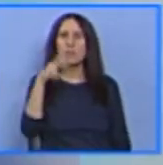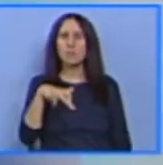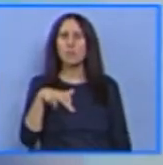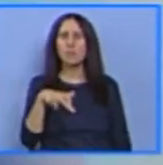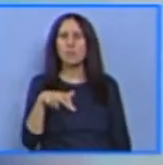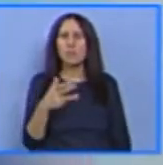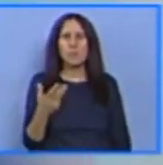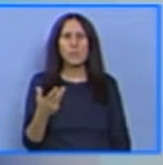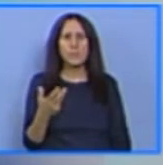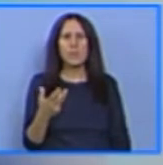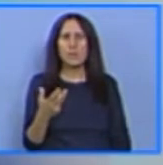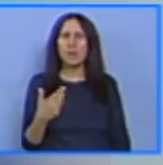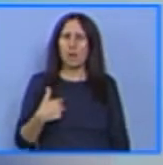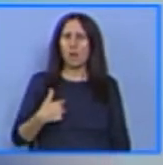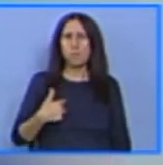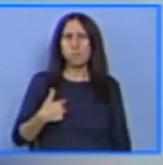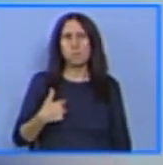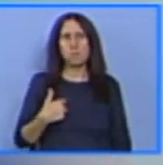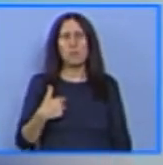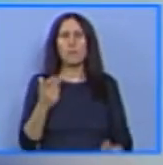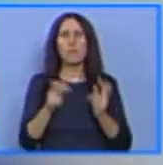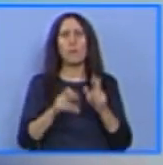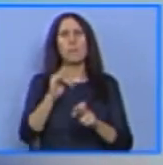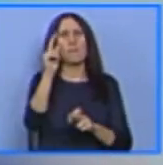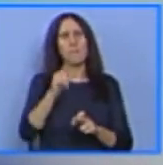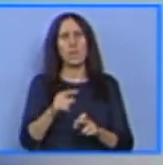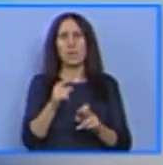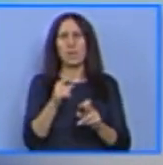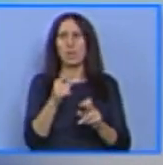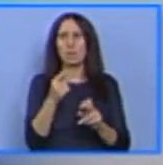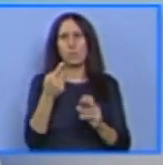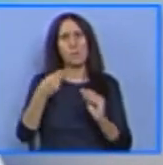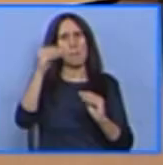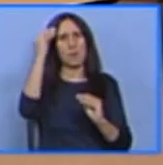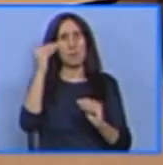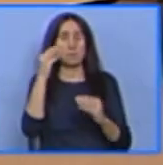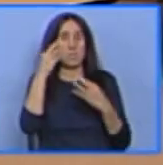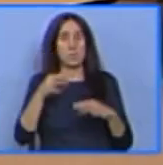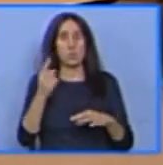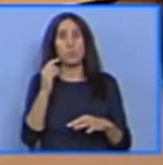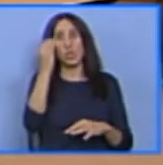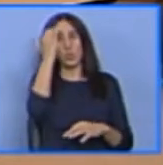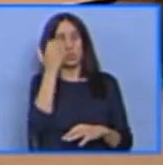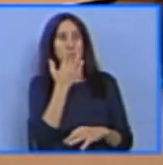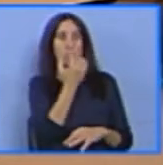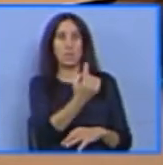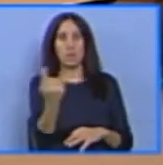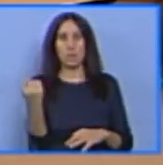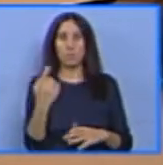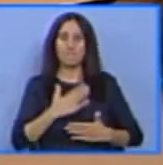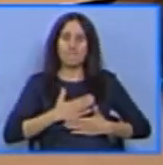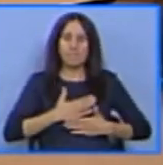bastante daquilo que podemos chamar um fenómeno de fé simples, que é entregue à consciência de cada um e à sua devoção